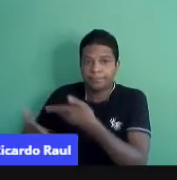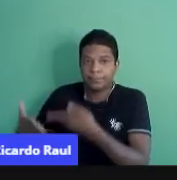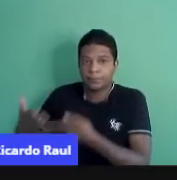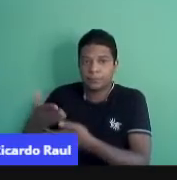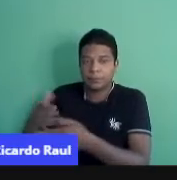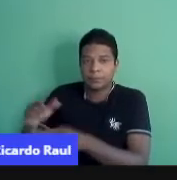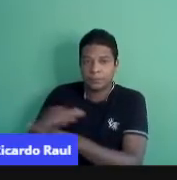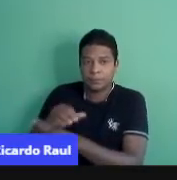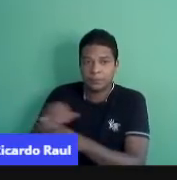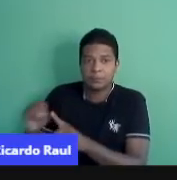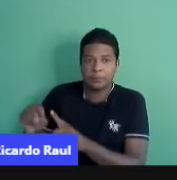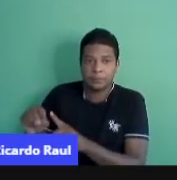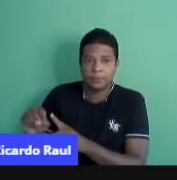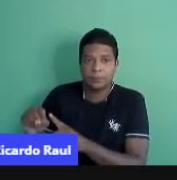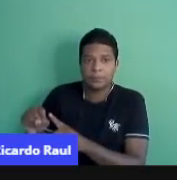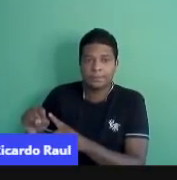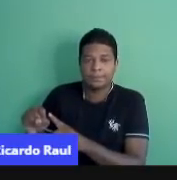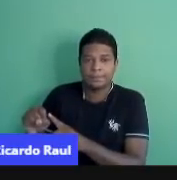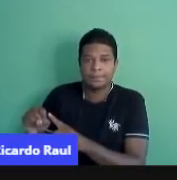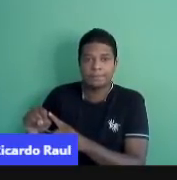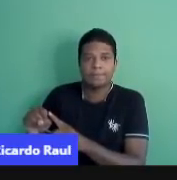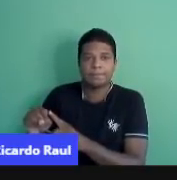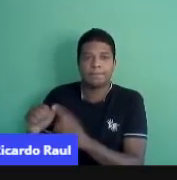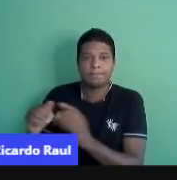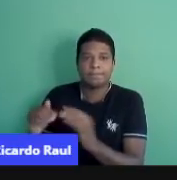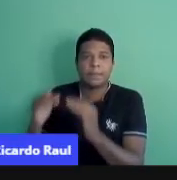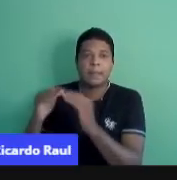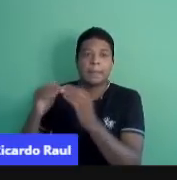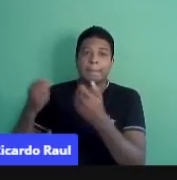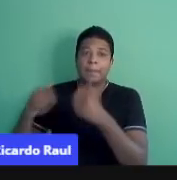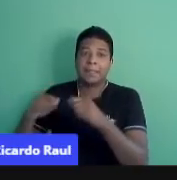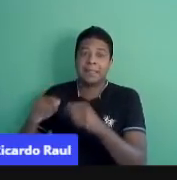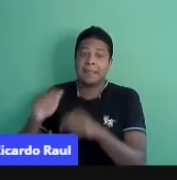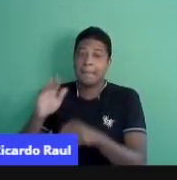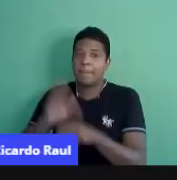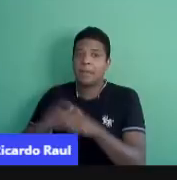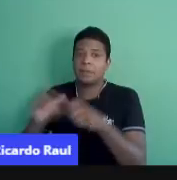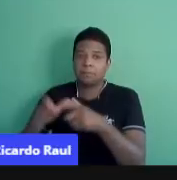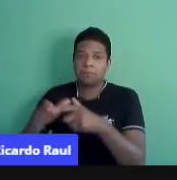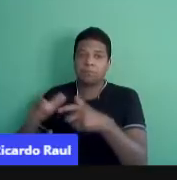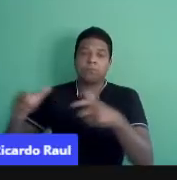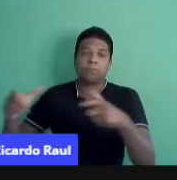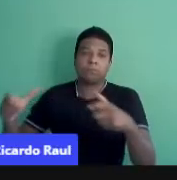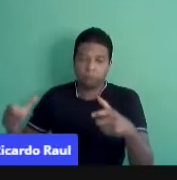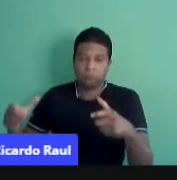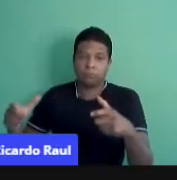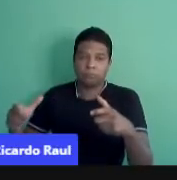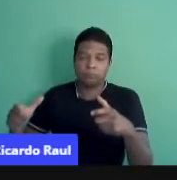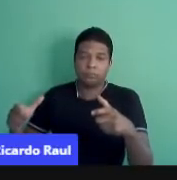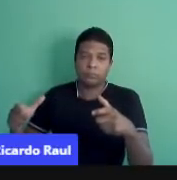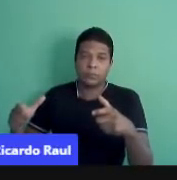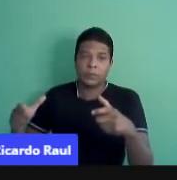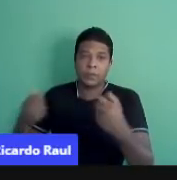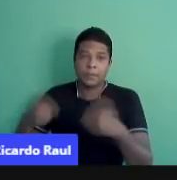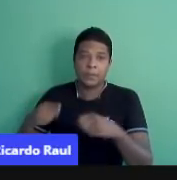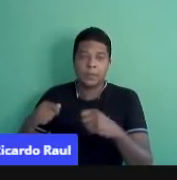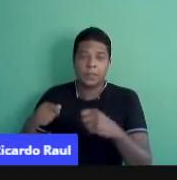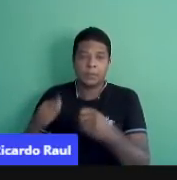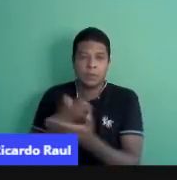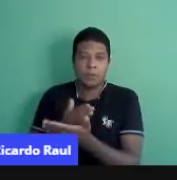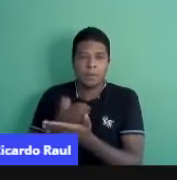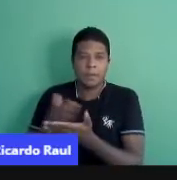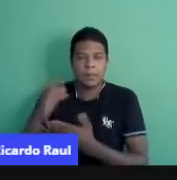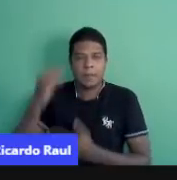são estabelecidas nesse campo, elas precisam ser mais amplas e nós já precisamos começar a pensar